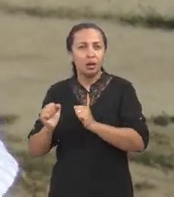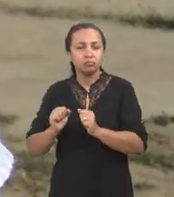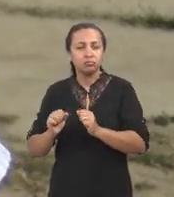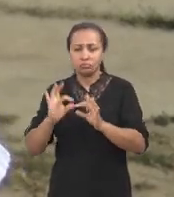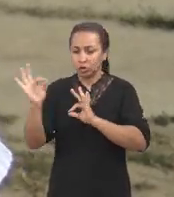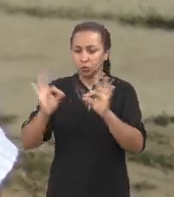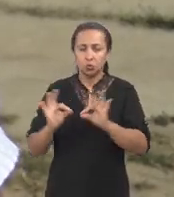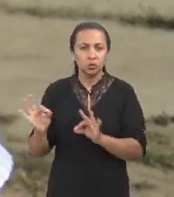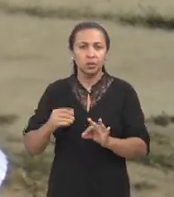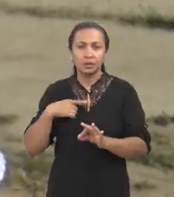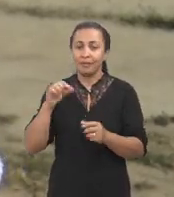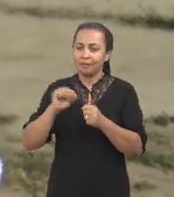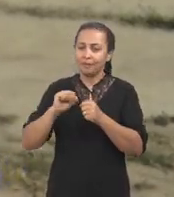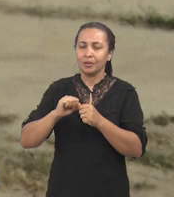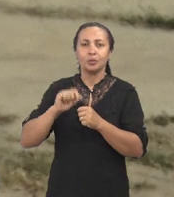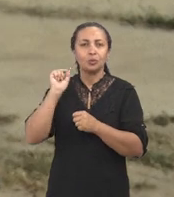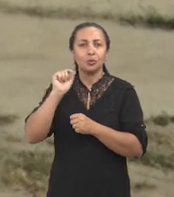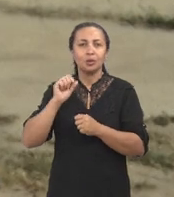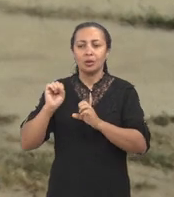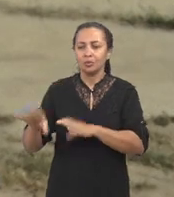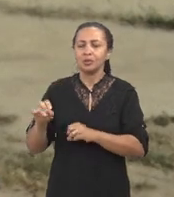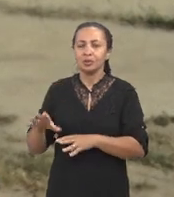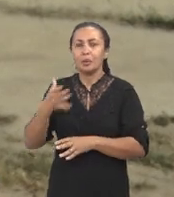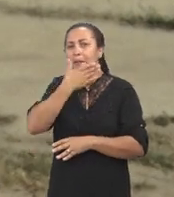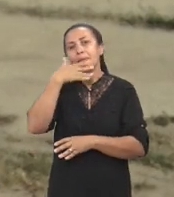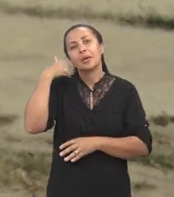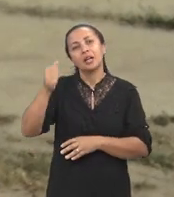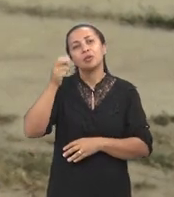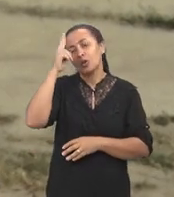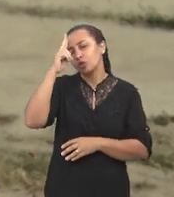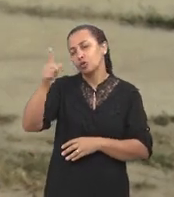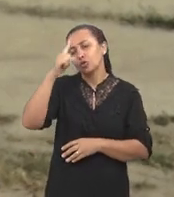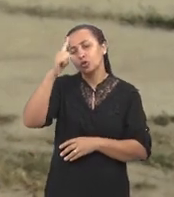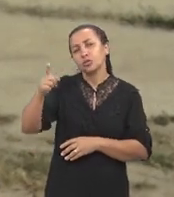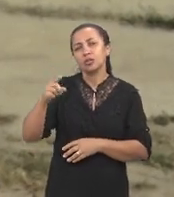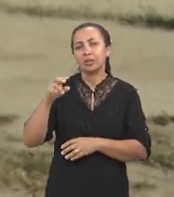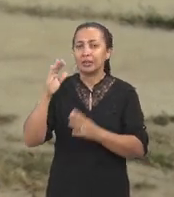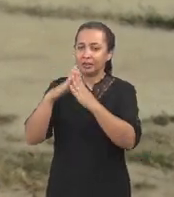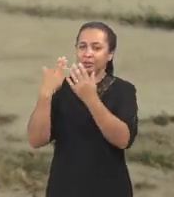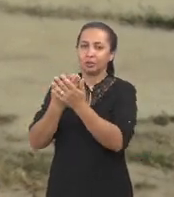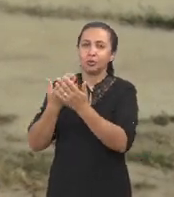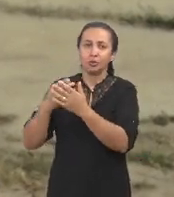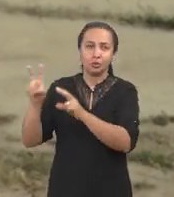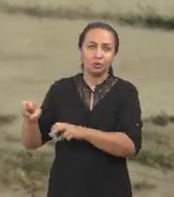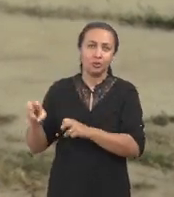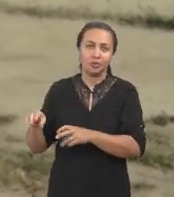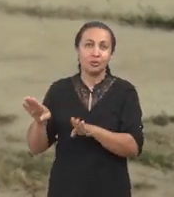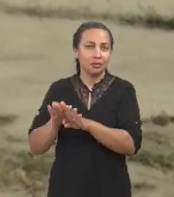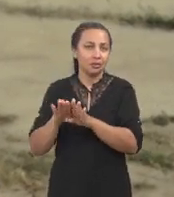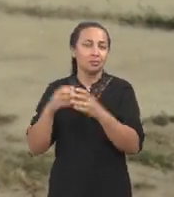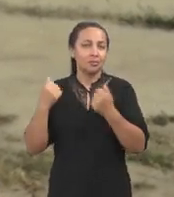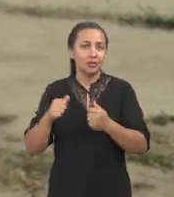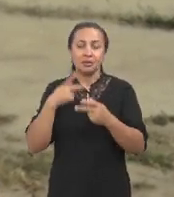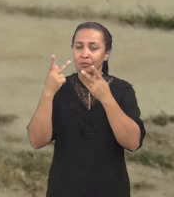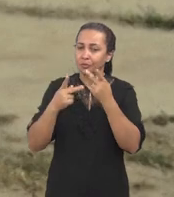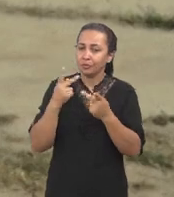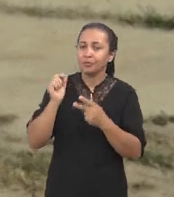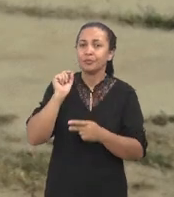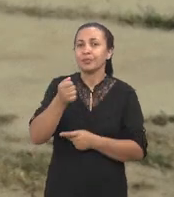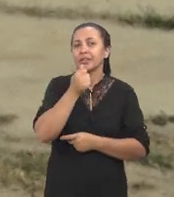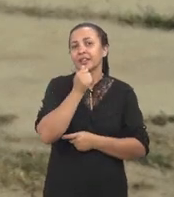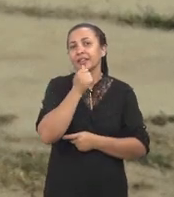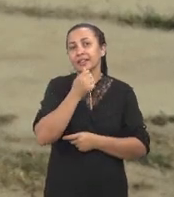de ações articuladas ele tem feito com que o ensino melhore consideravelmente nas escolas do campo next e também tem que